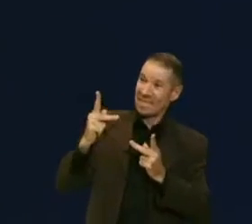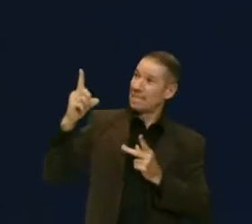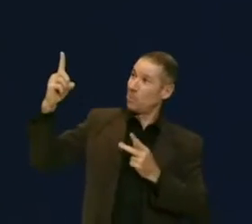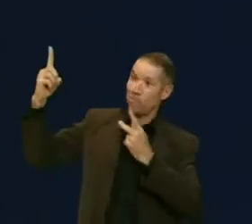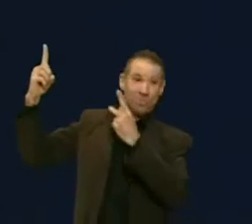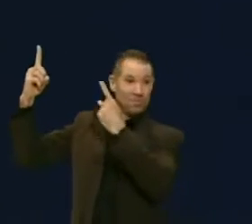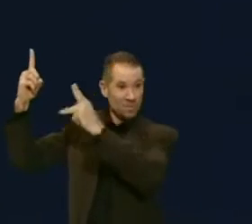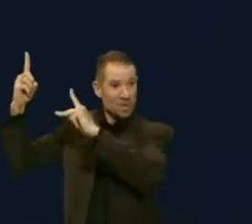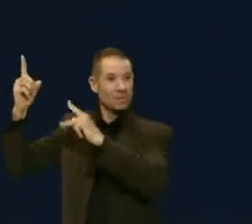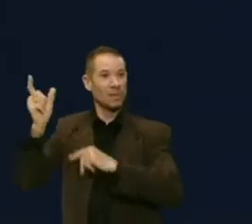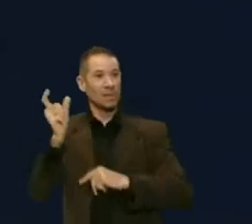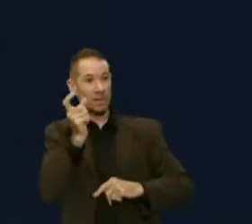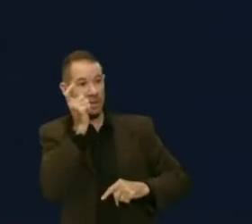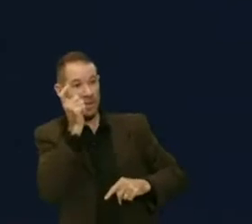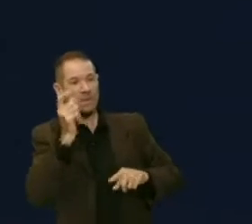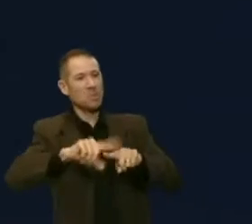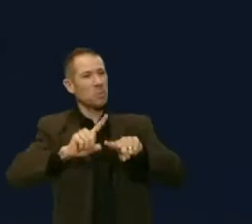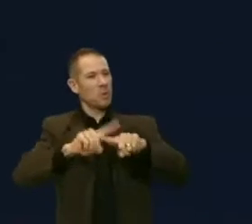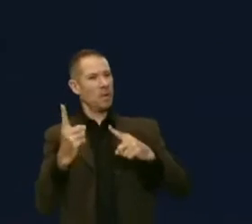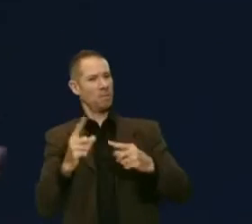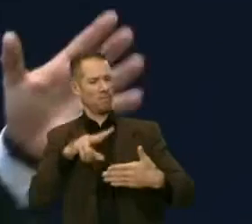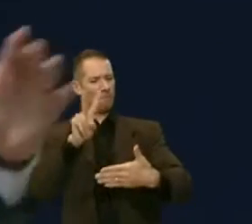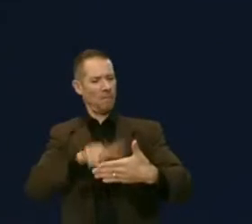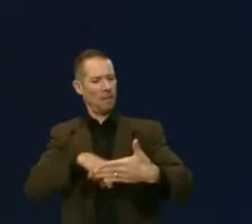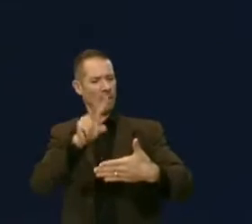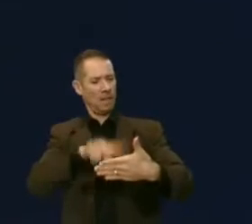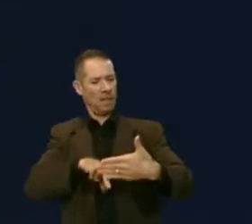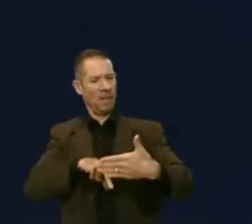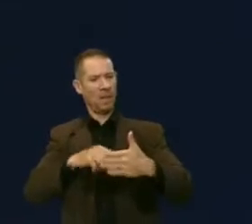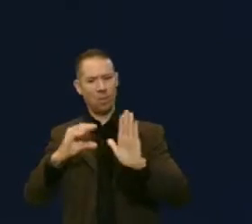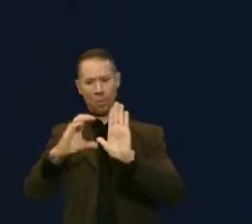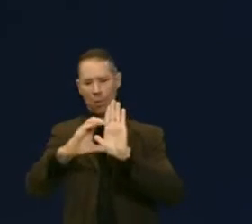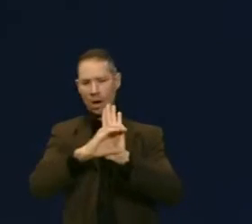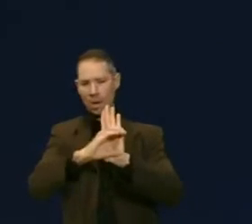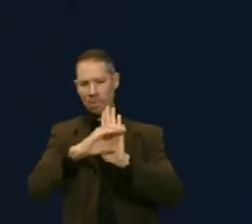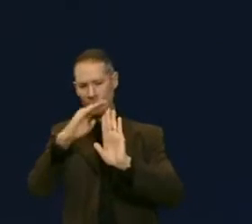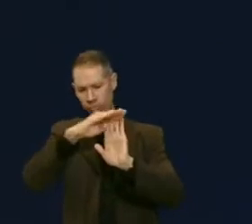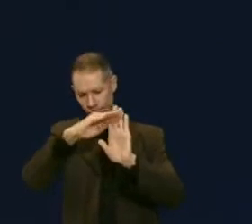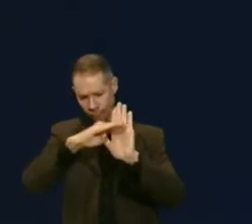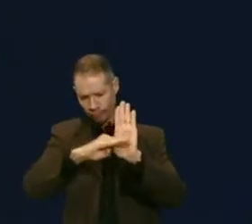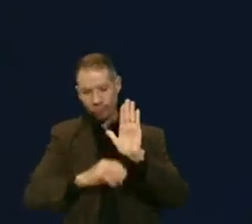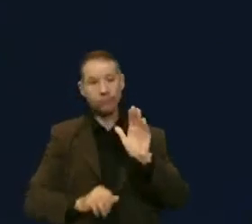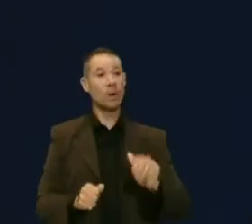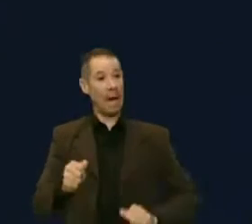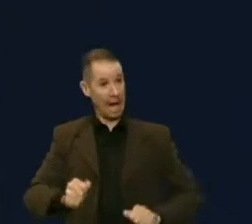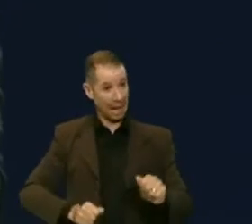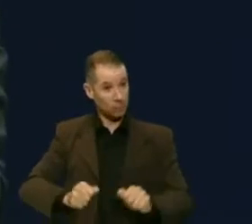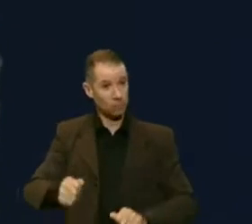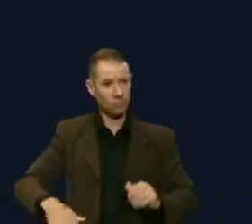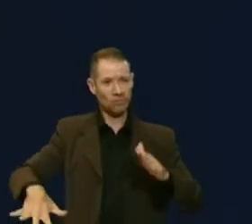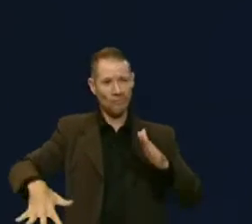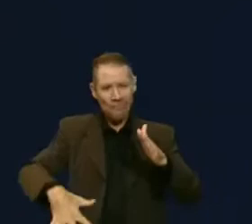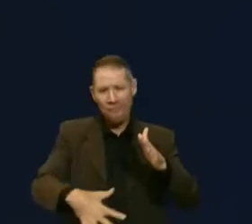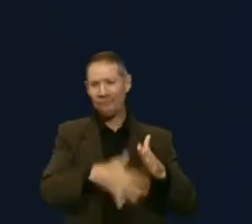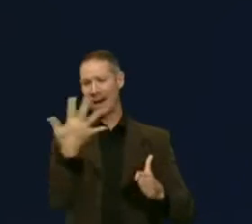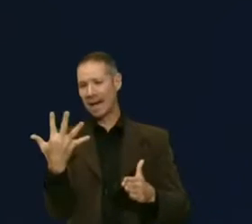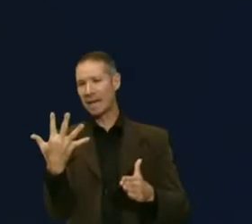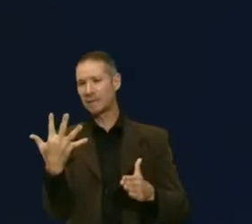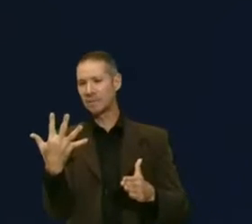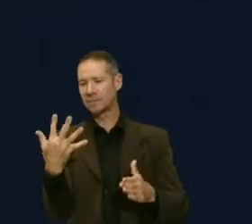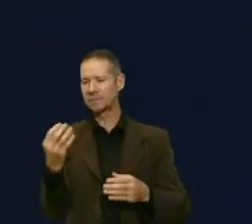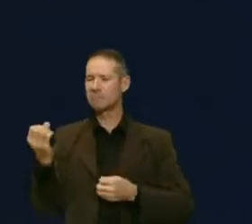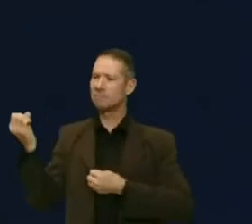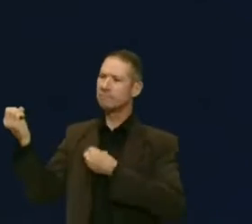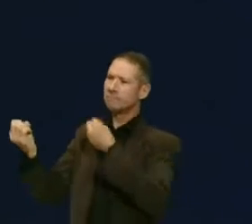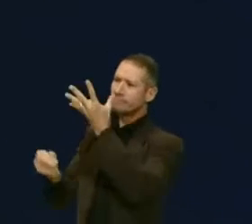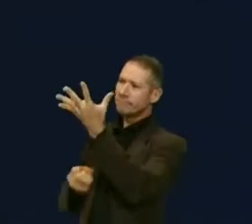É muito interessante, porque se você ler o capítulo todo, 16 de Atos, várias vezes uma